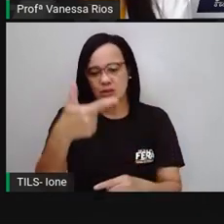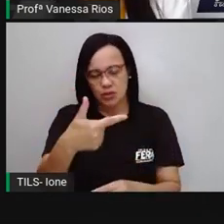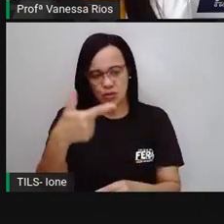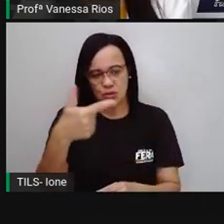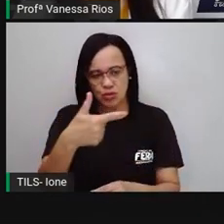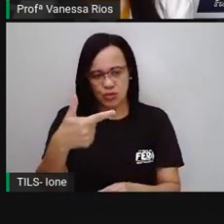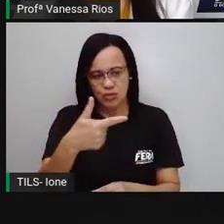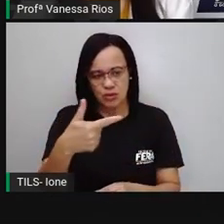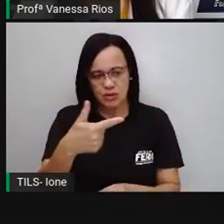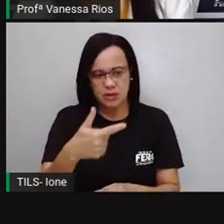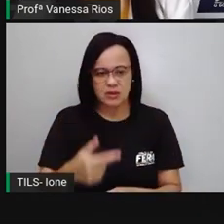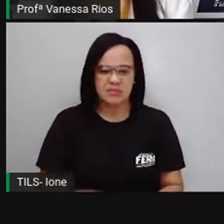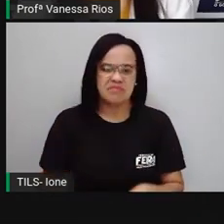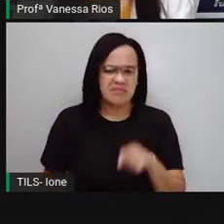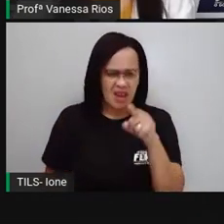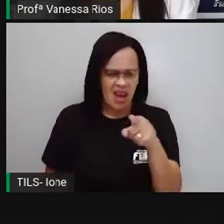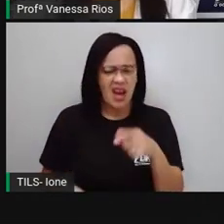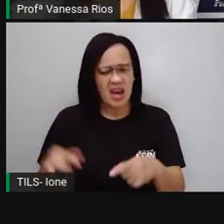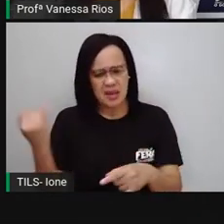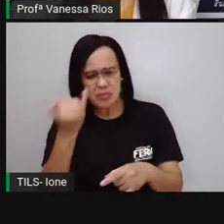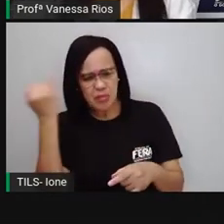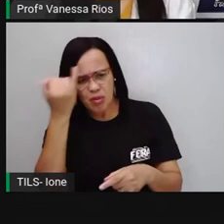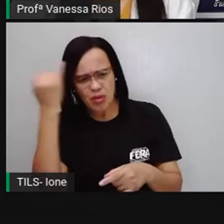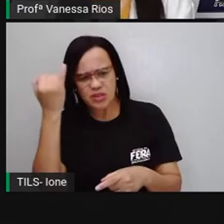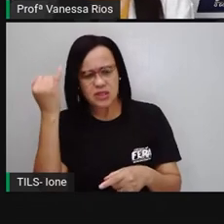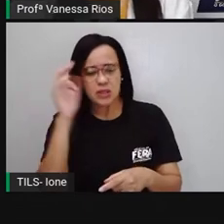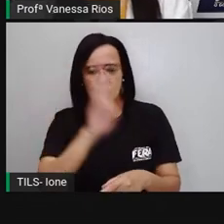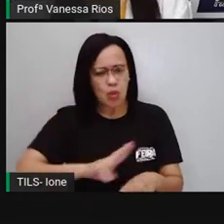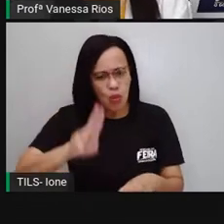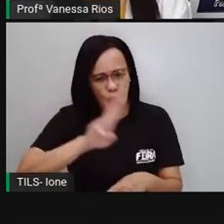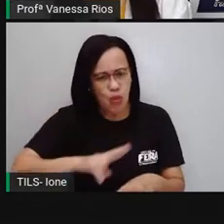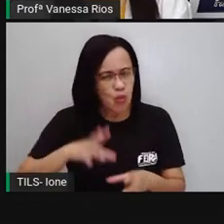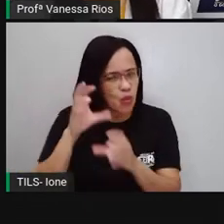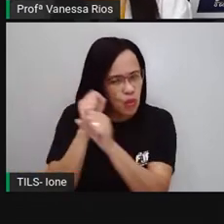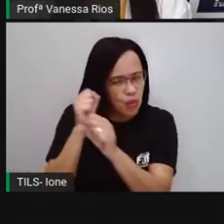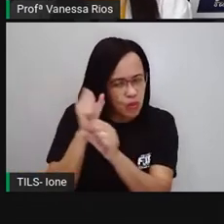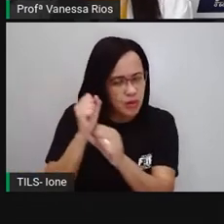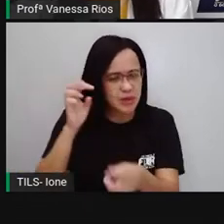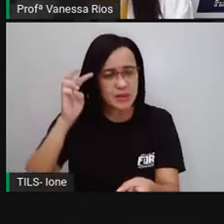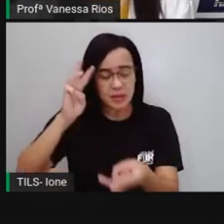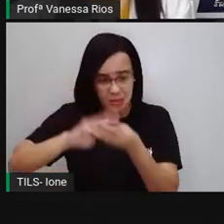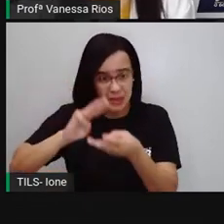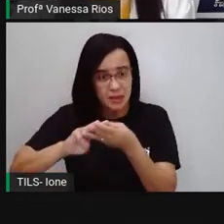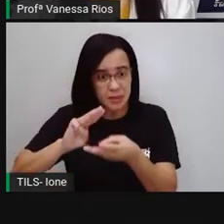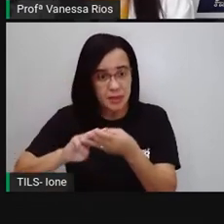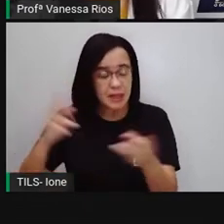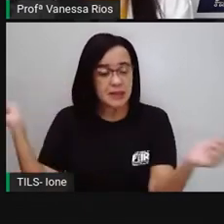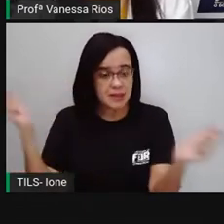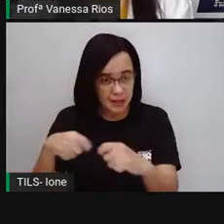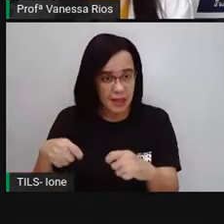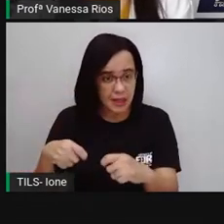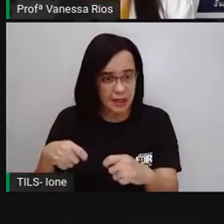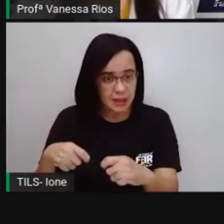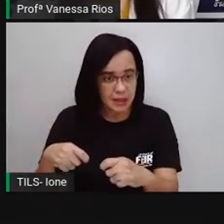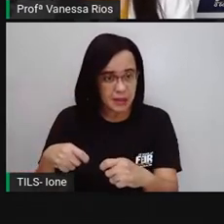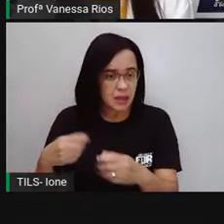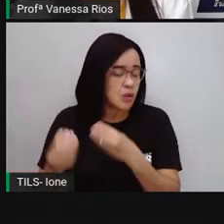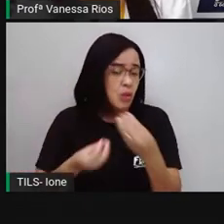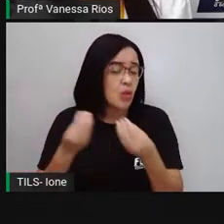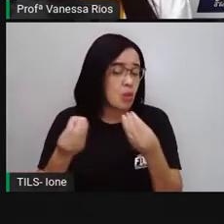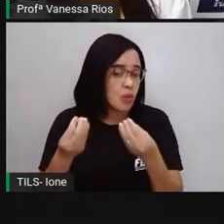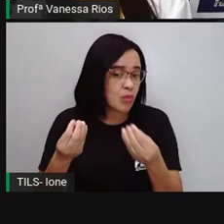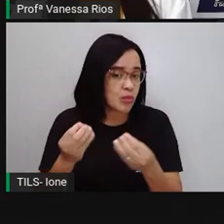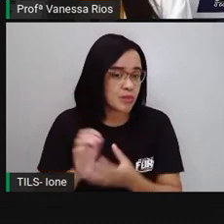aí de matemática? Porque muitas vezes nós podemos encontrar dentro desse processo, né? O número